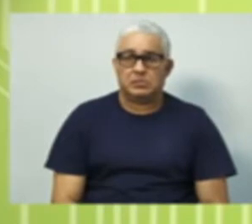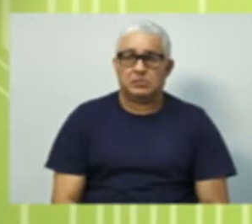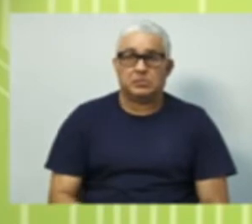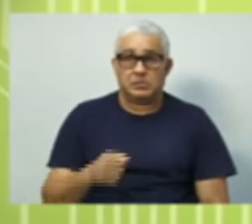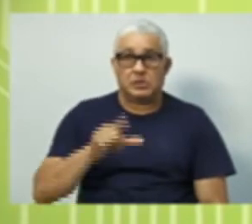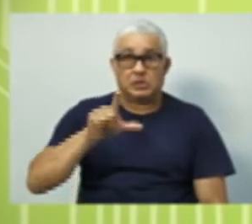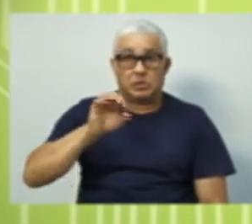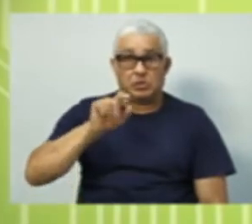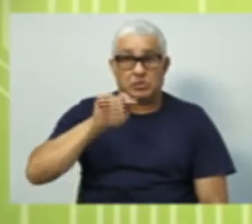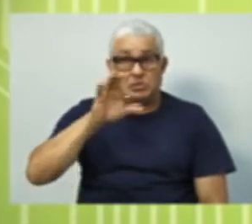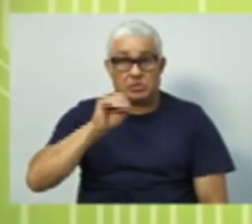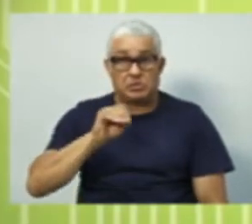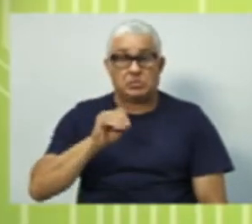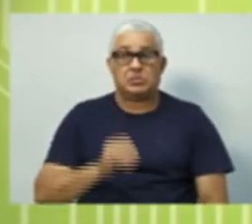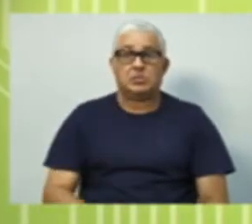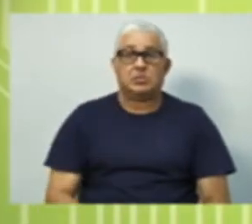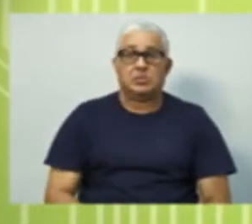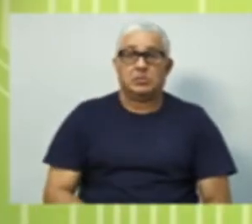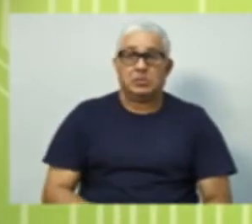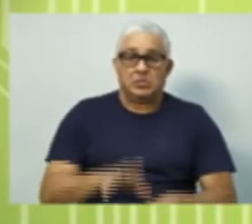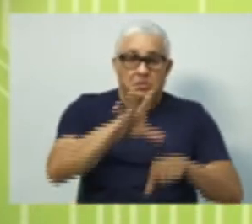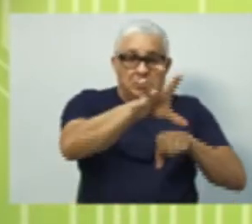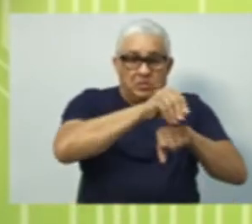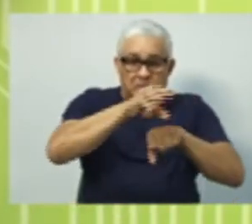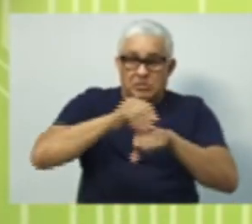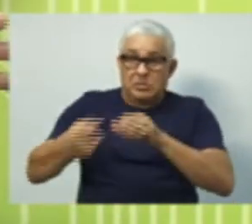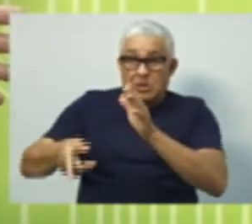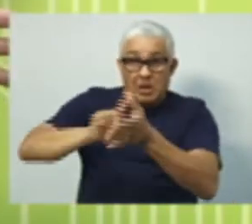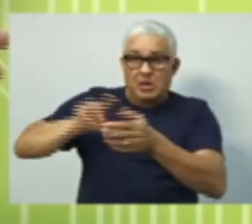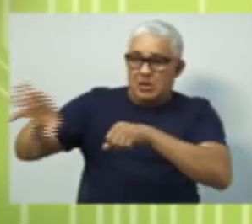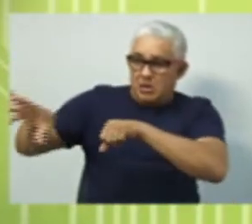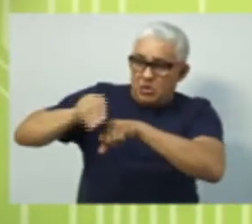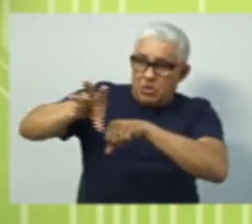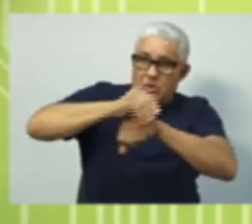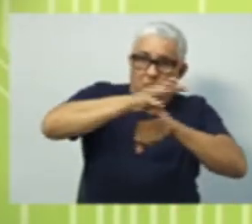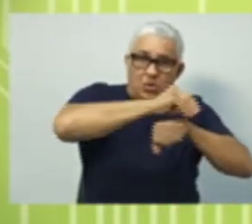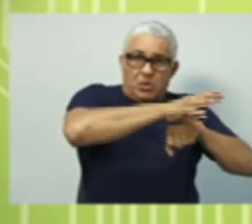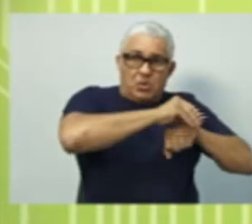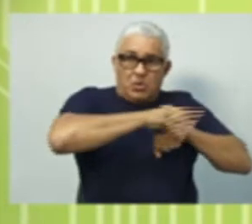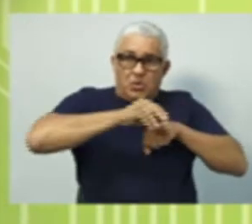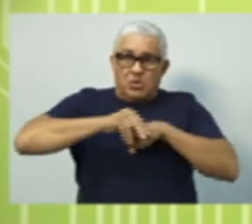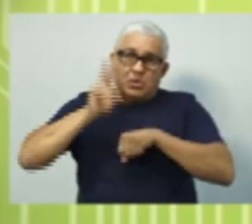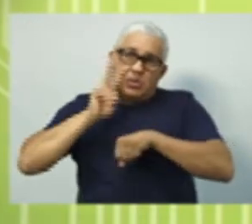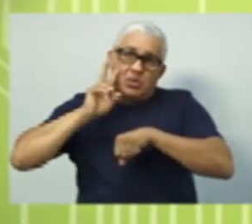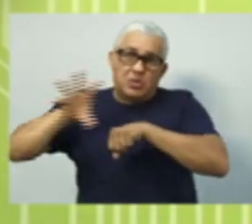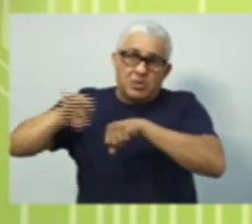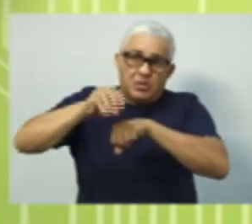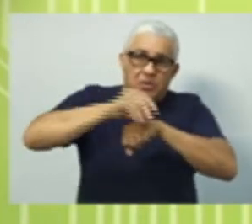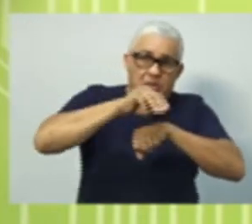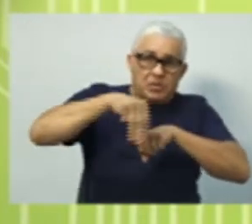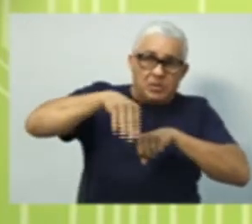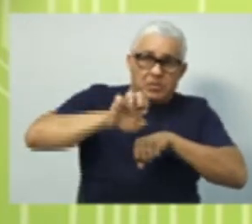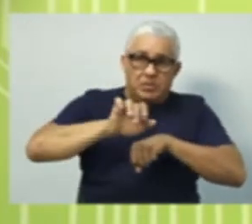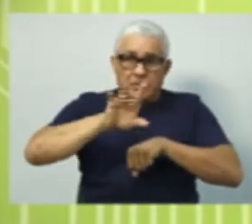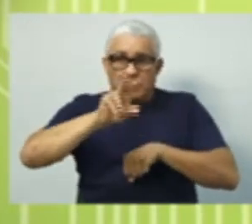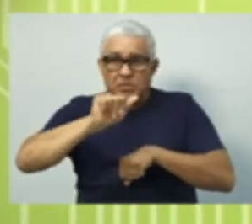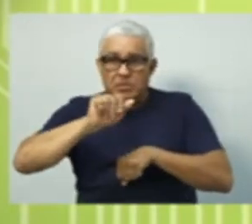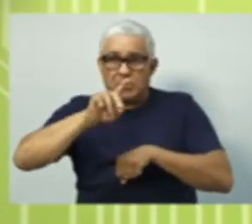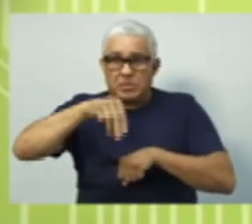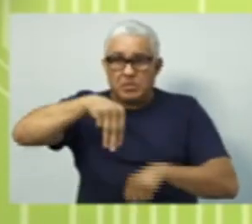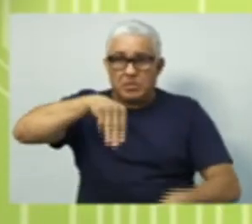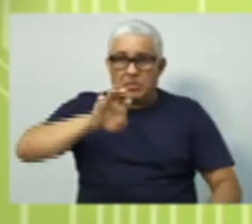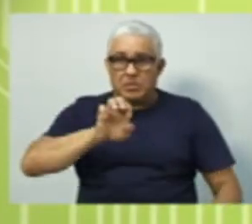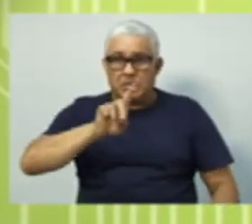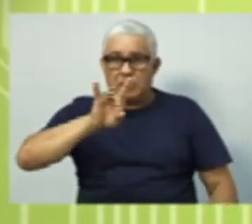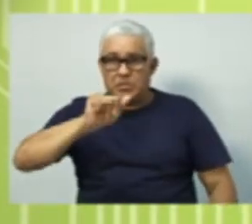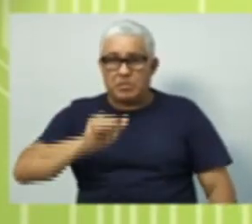fez um planejamento orçamentário mal feito. Então, você deixou de considerar itens que são obrigatórios e o carro não consegue funcionar